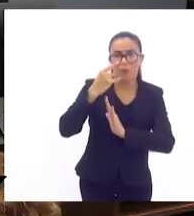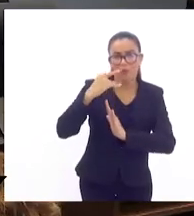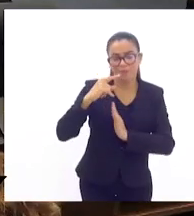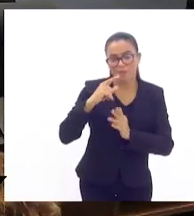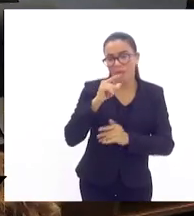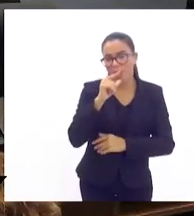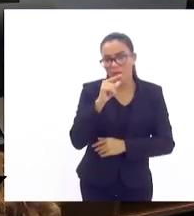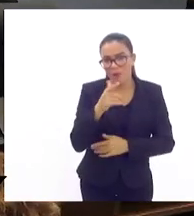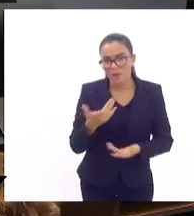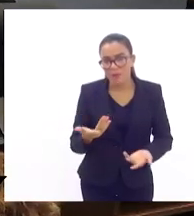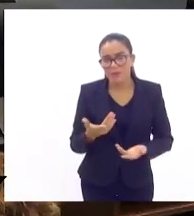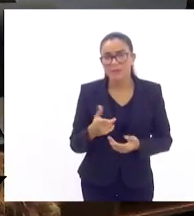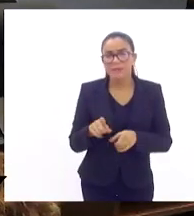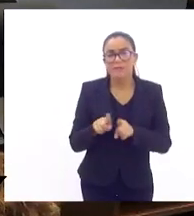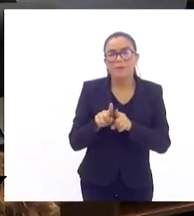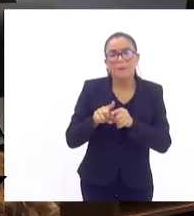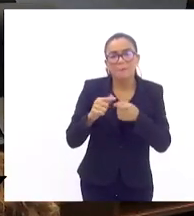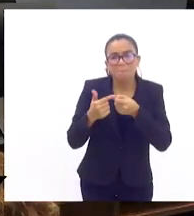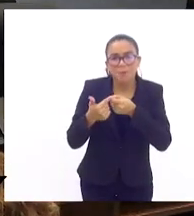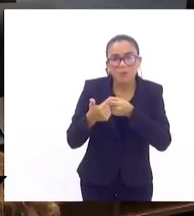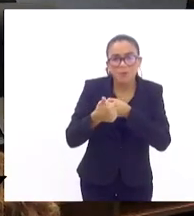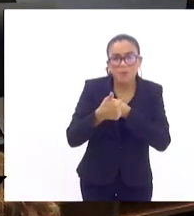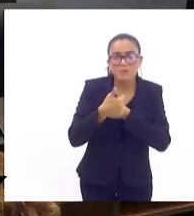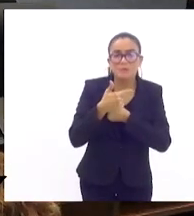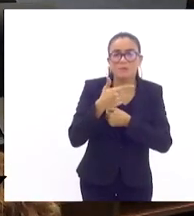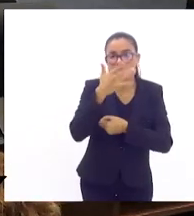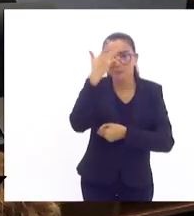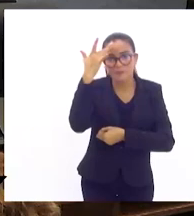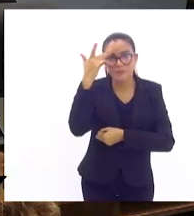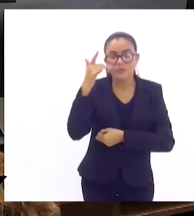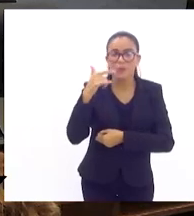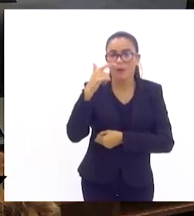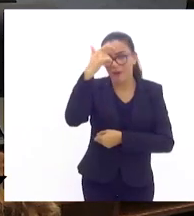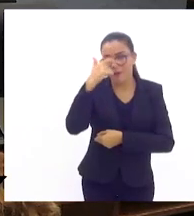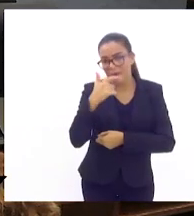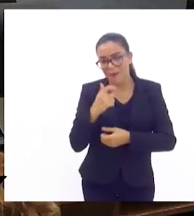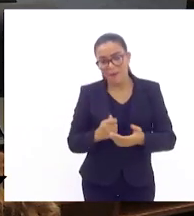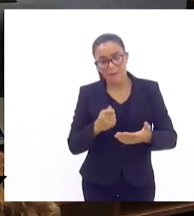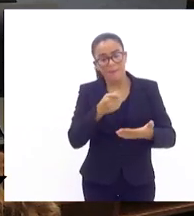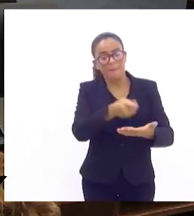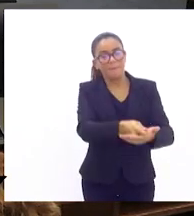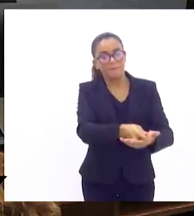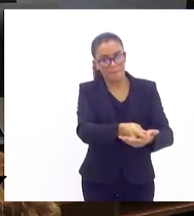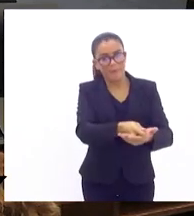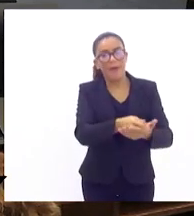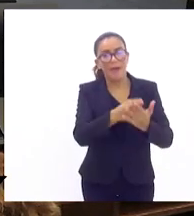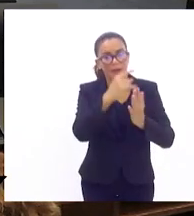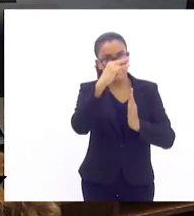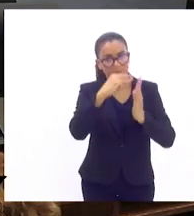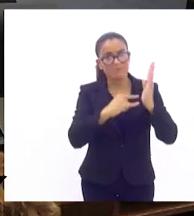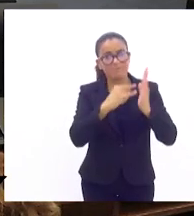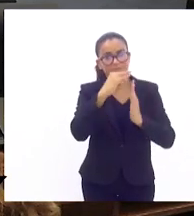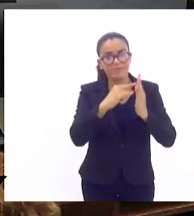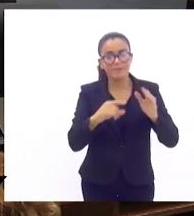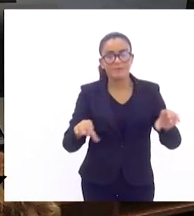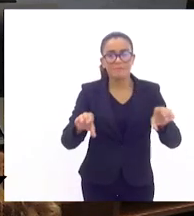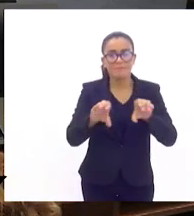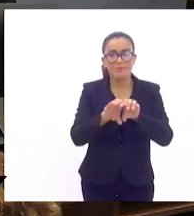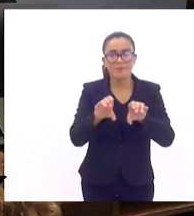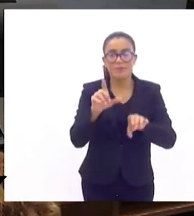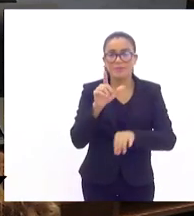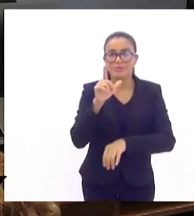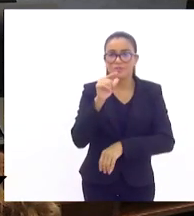alguns municípios, que o morador vai lá, paga a taxa de instalação de esgoto e não tem o